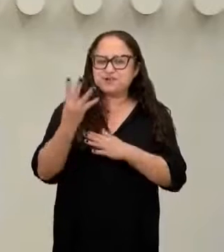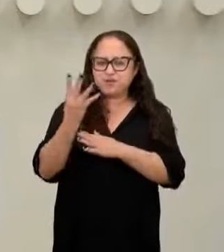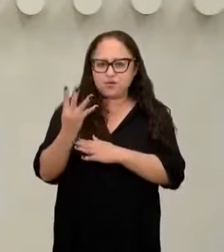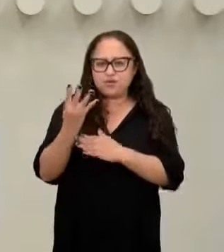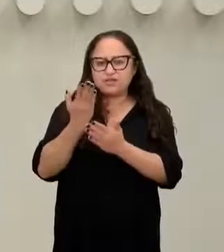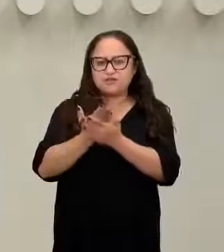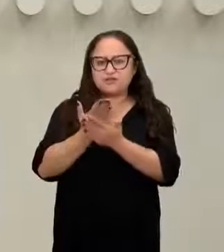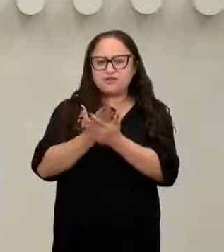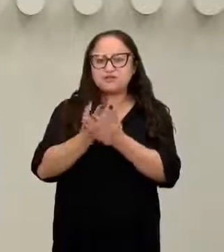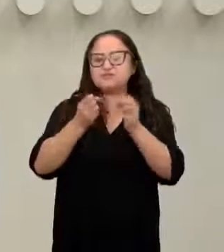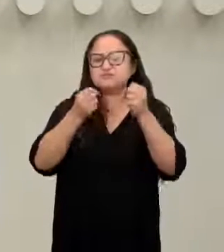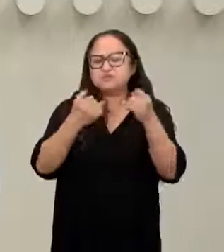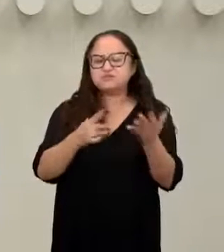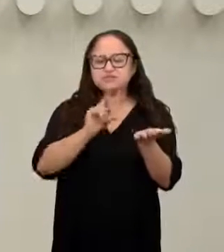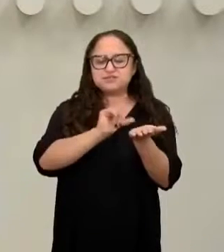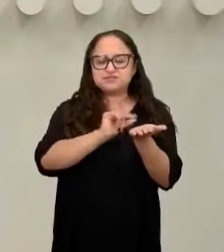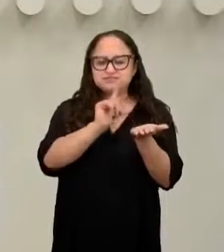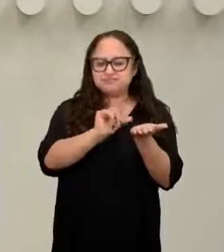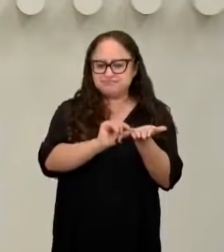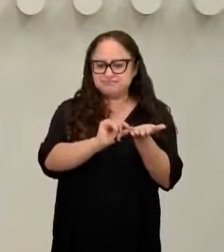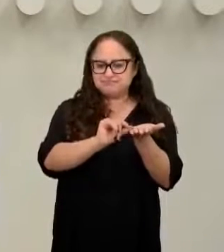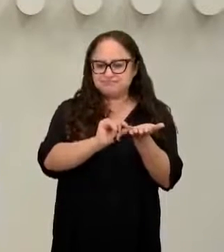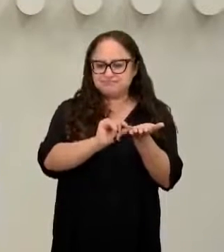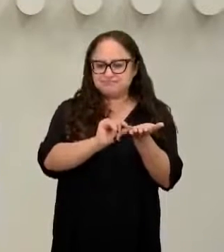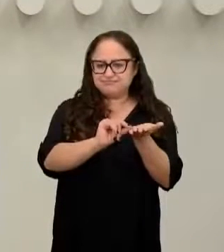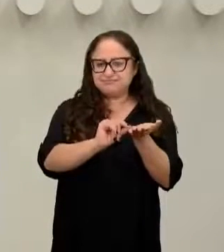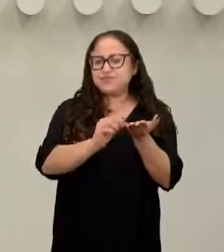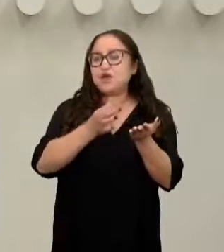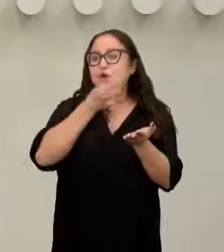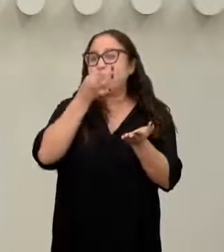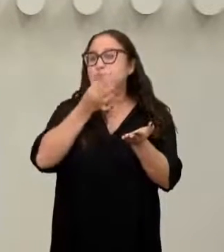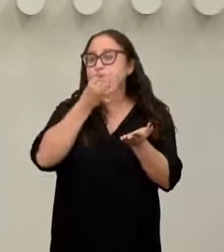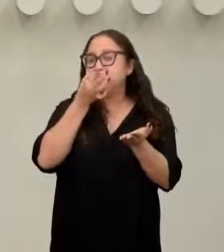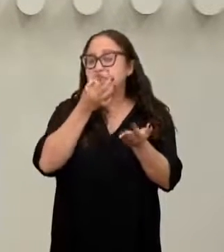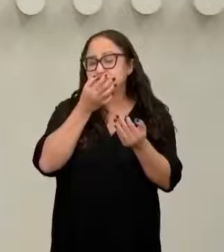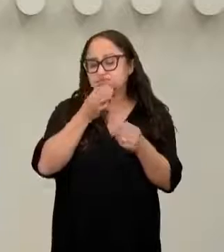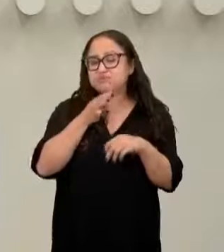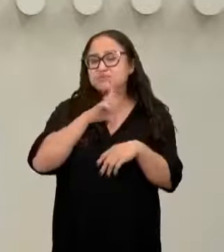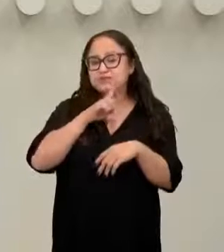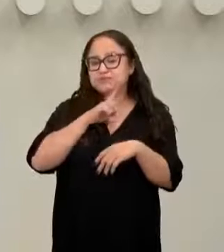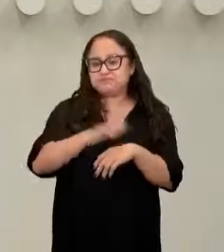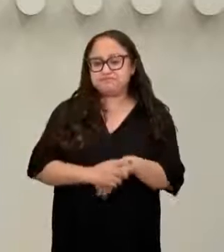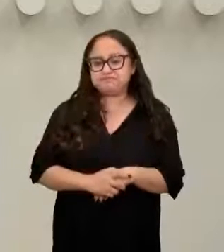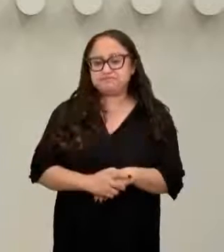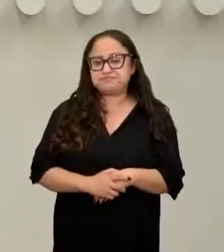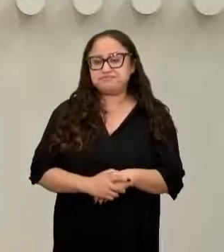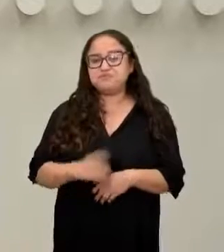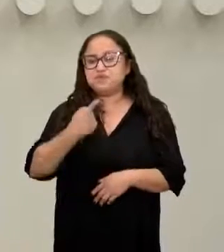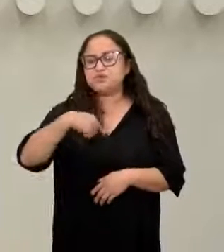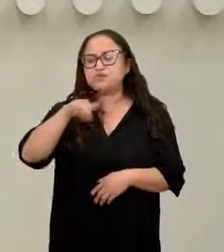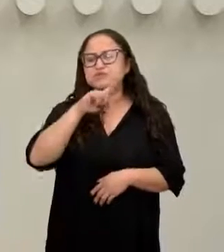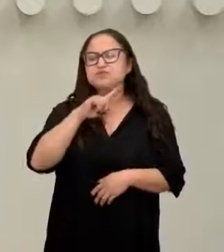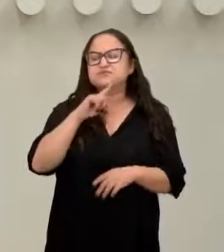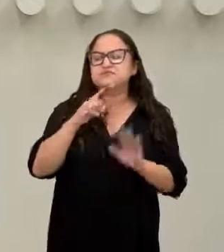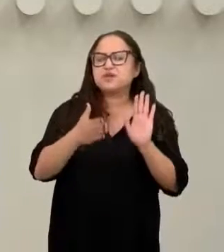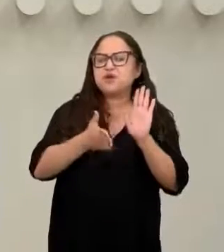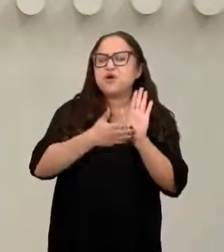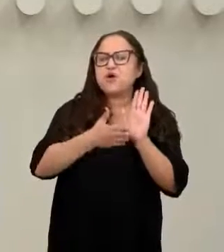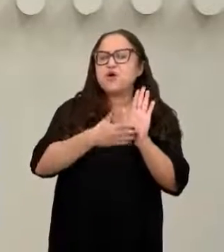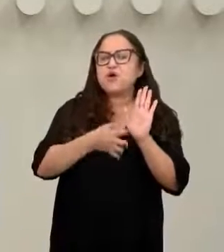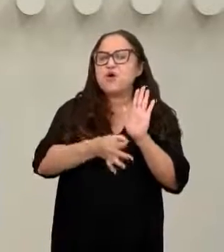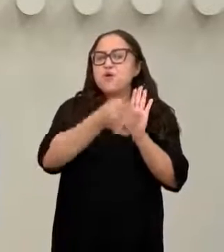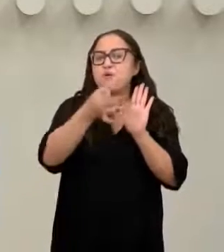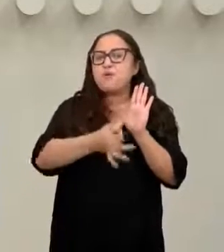aulas para falar de artigo de opinião. Vamos falar sobre emitir opinião. Então, vamos partir do pressuposto de que para emitir uma